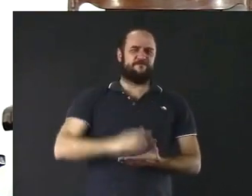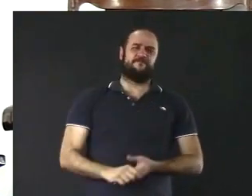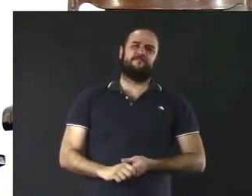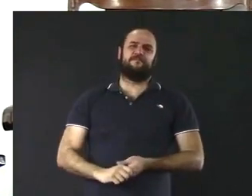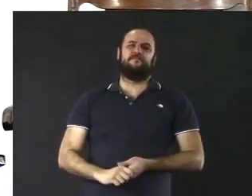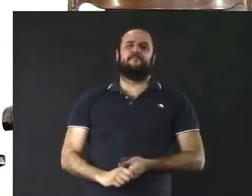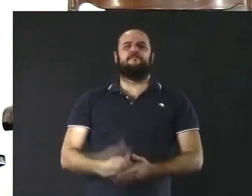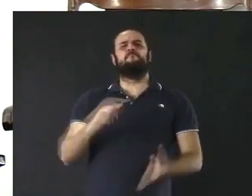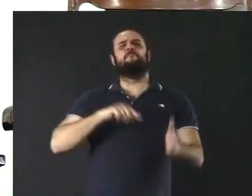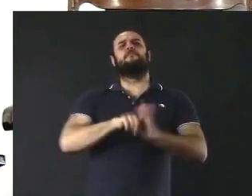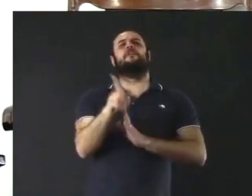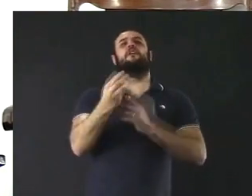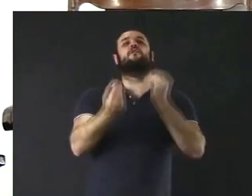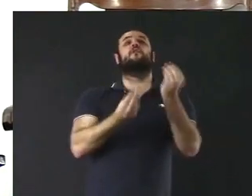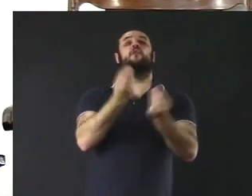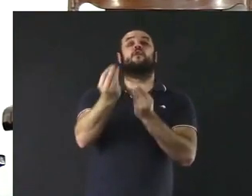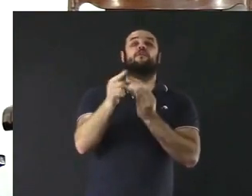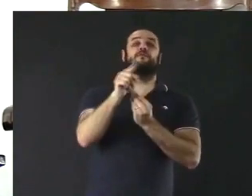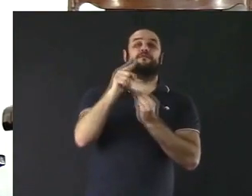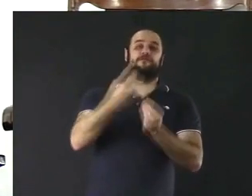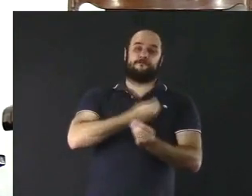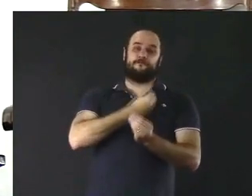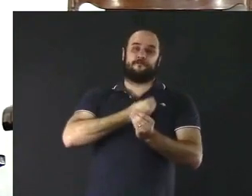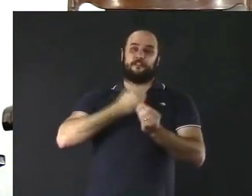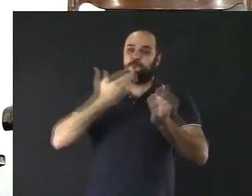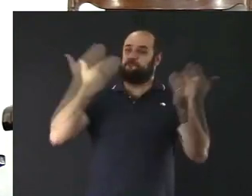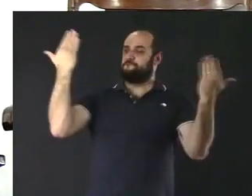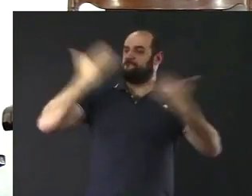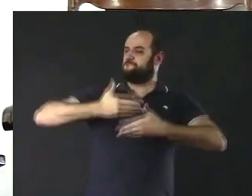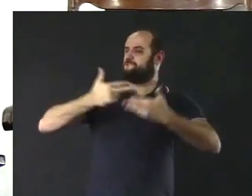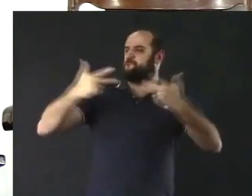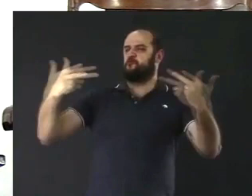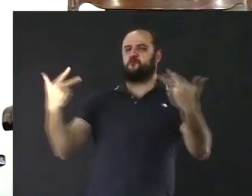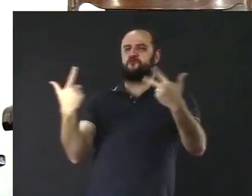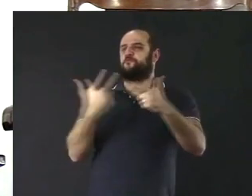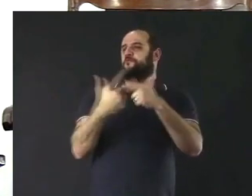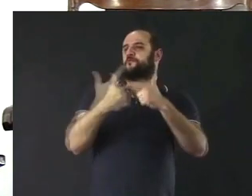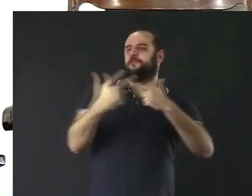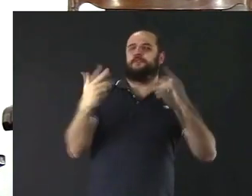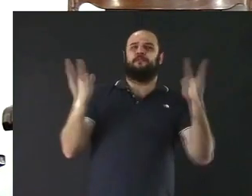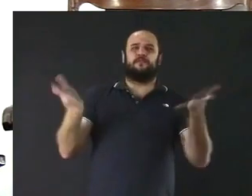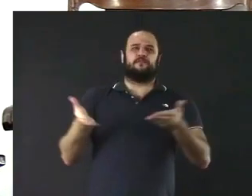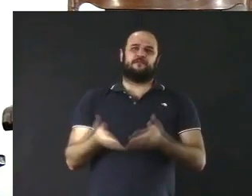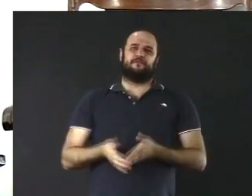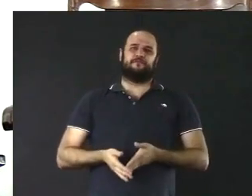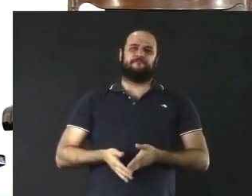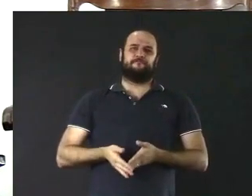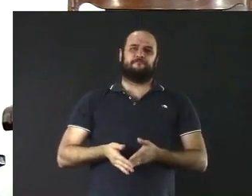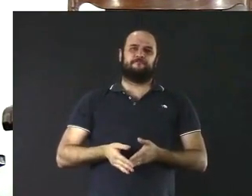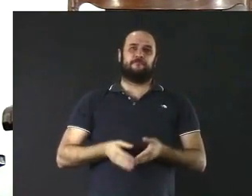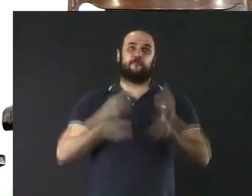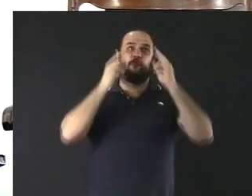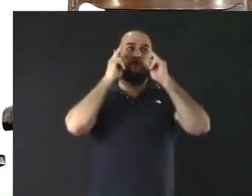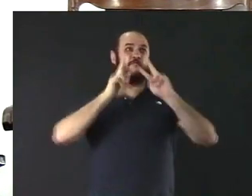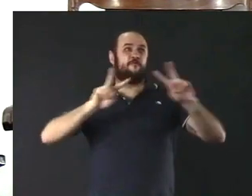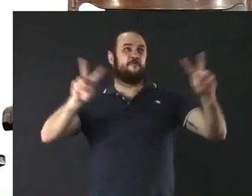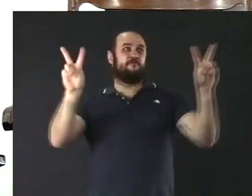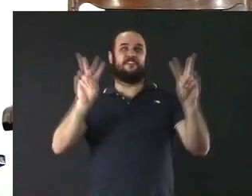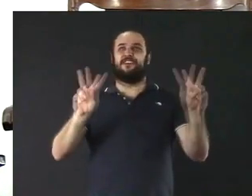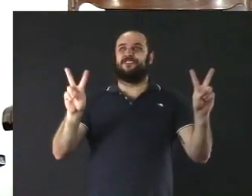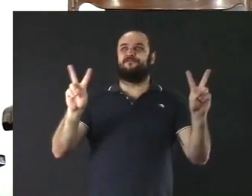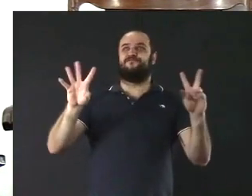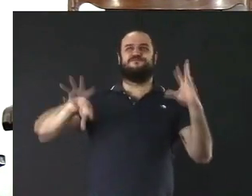está diante de tudo que nós estamos vivendo? Diante desse cenário que podemos dizer que está